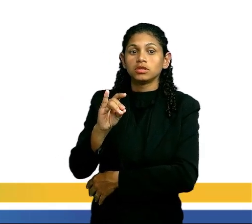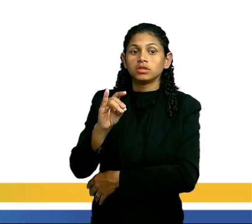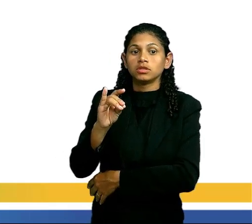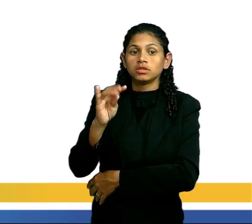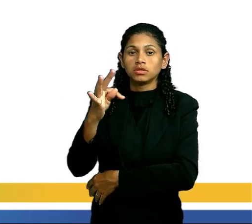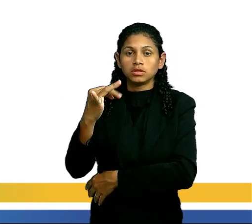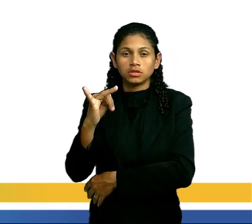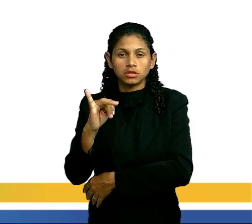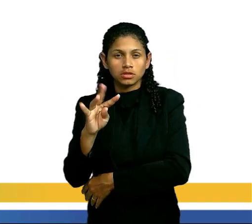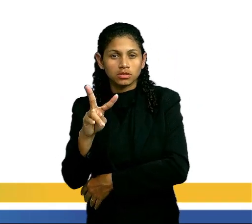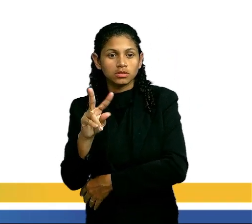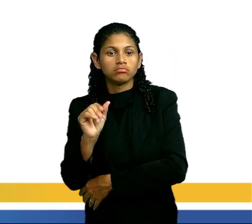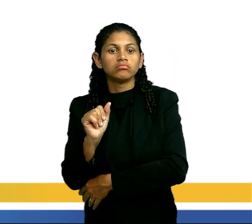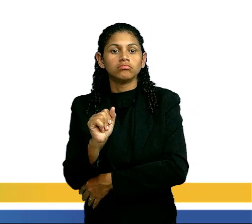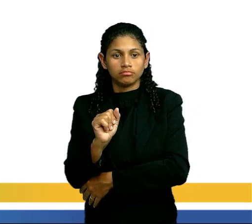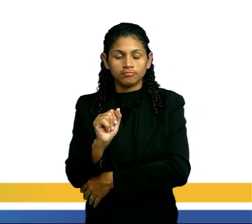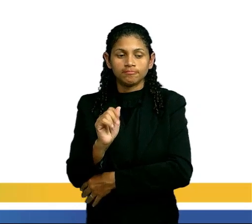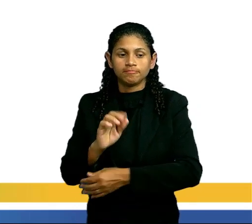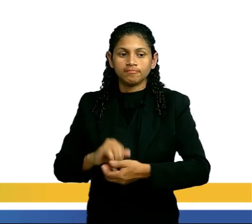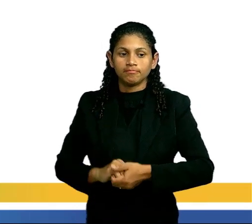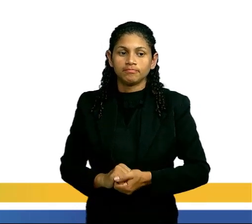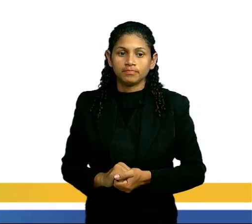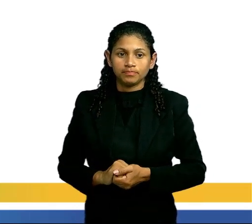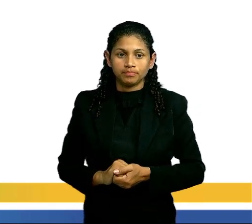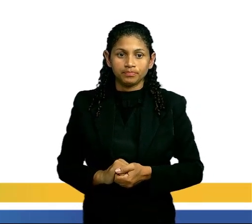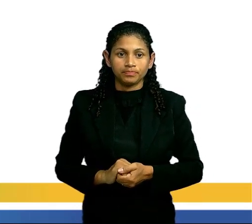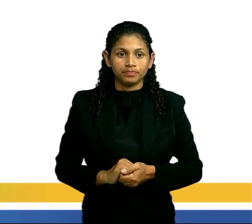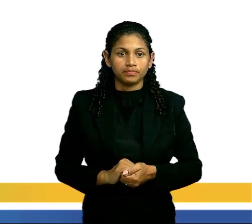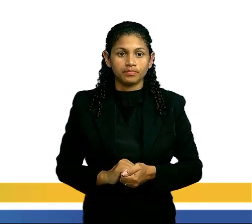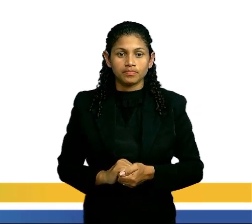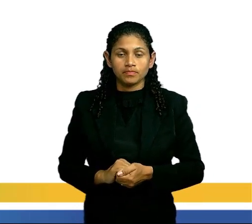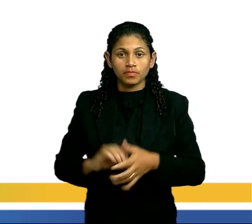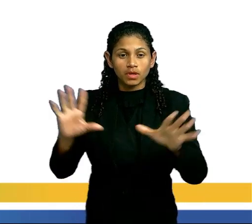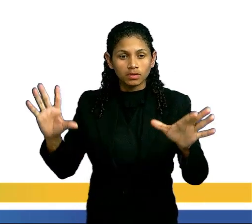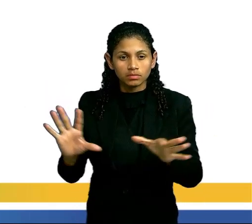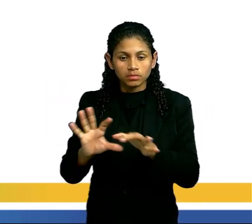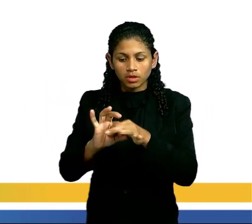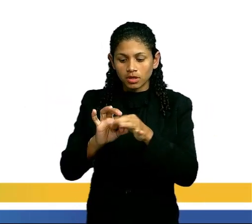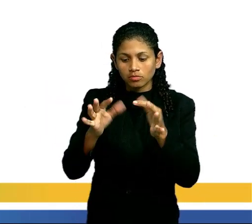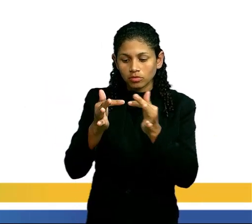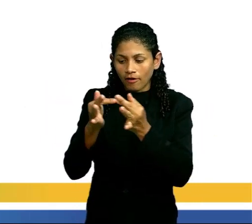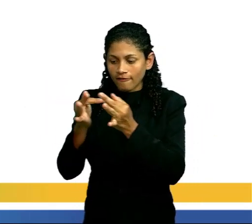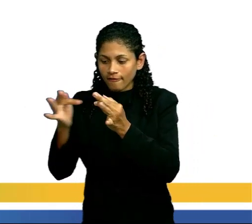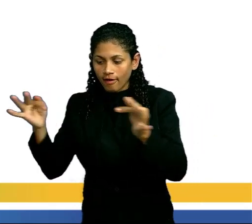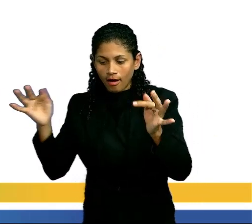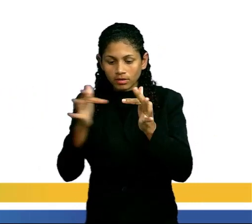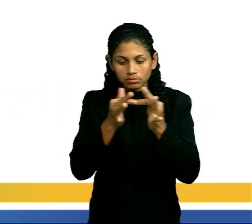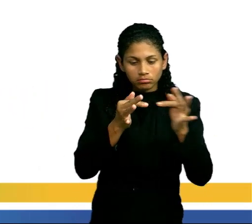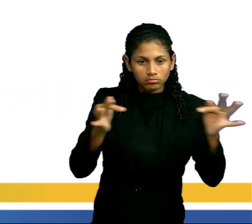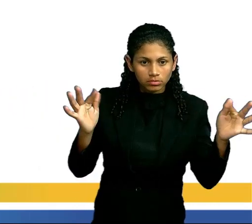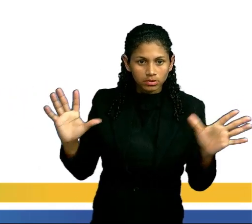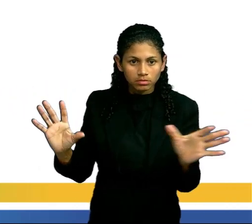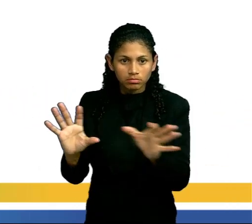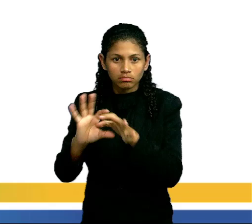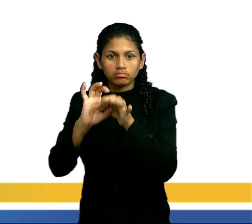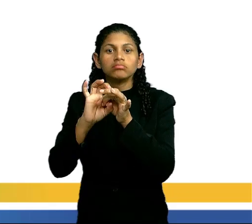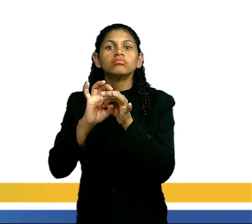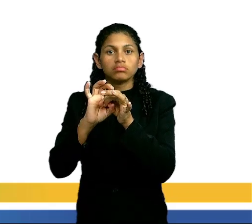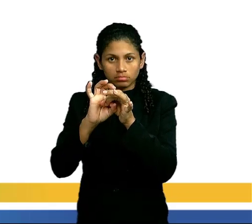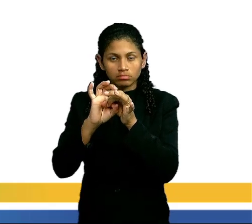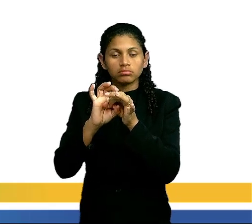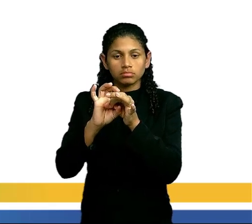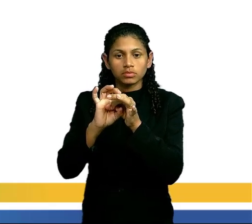pouco, e vamos começar aqui pelas aditivas. Elas ligam orações ou palavras,